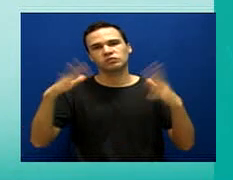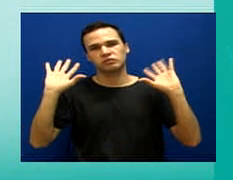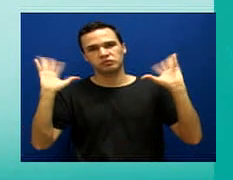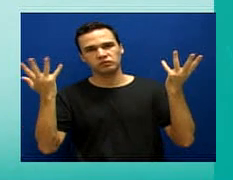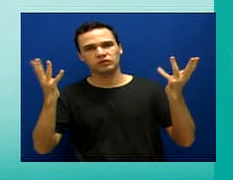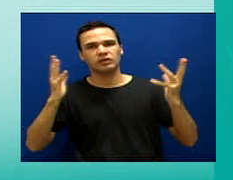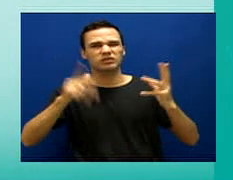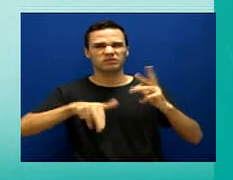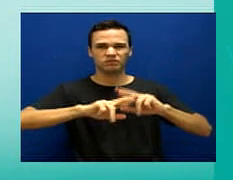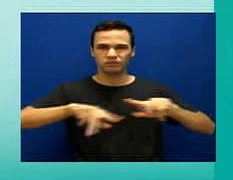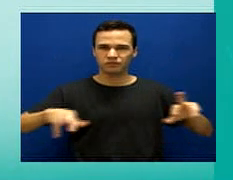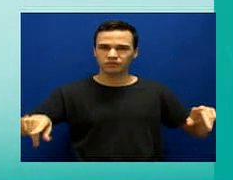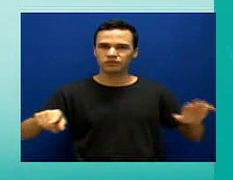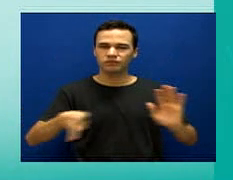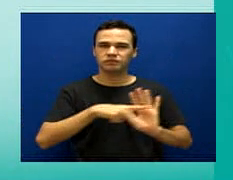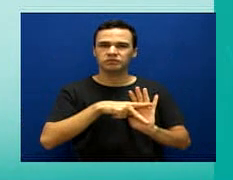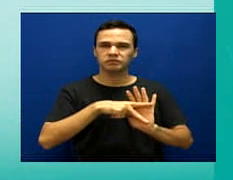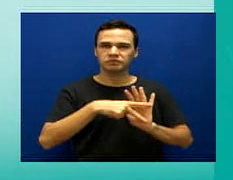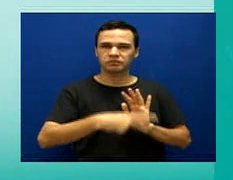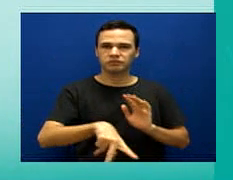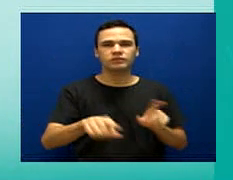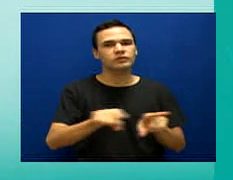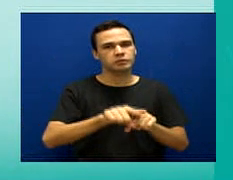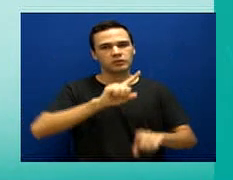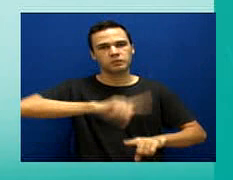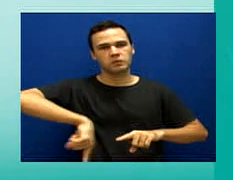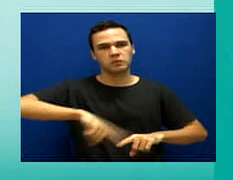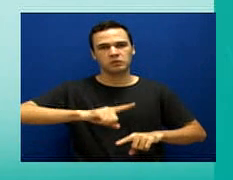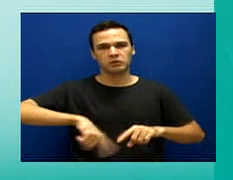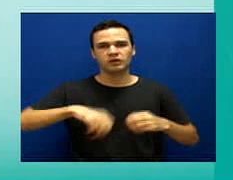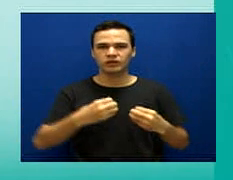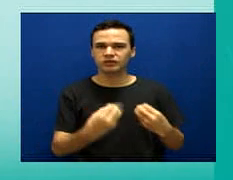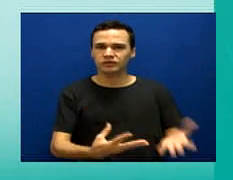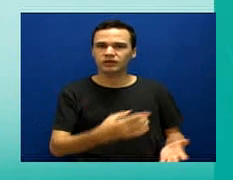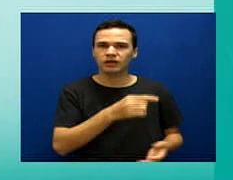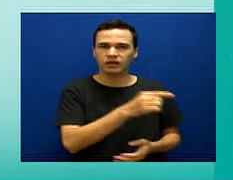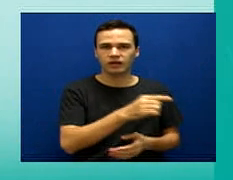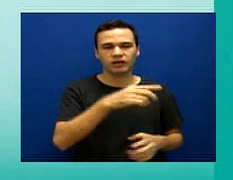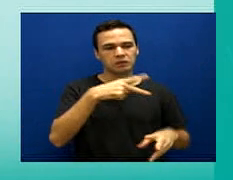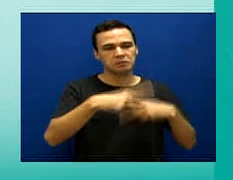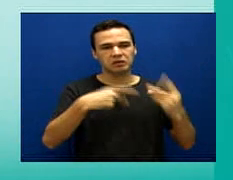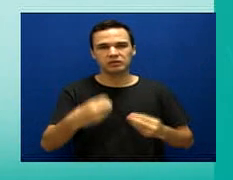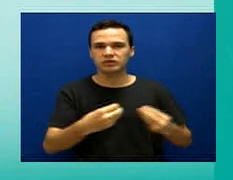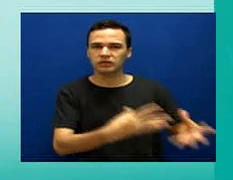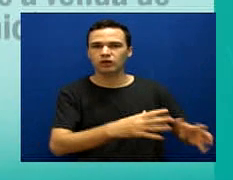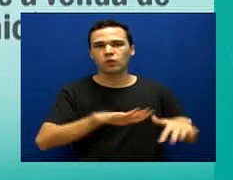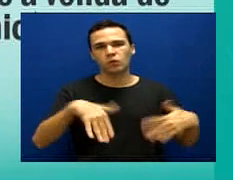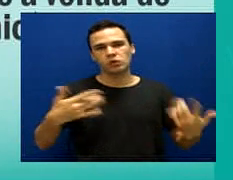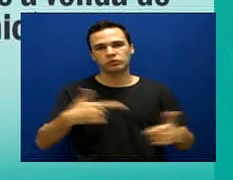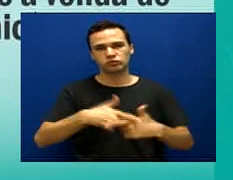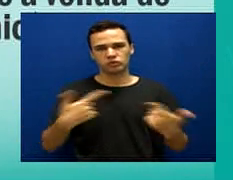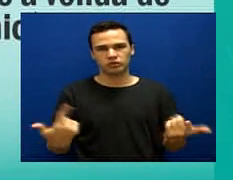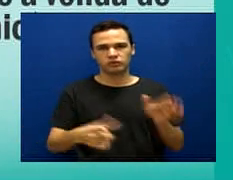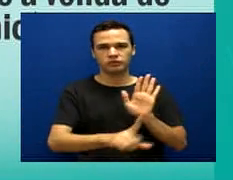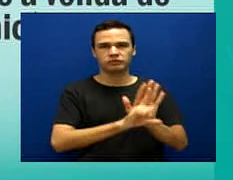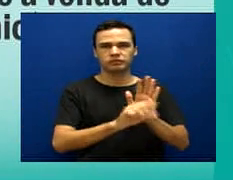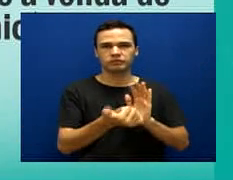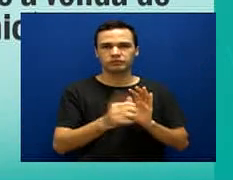exposições, shows e eventos similares e proíbe entregá-los como brindes ou em sorteios.